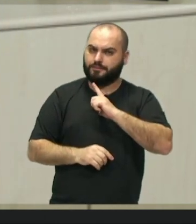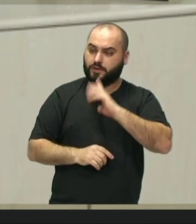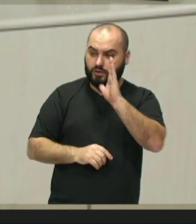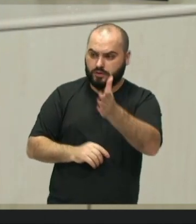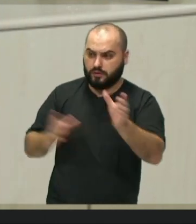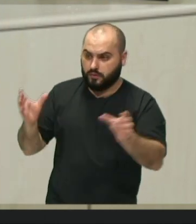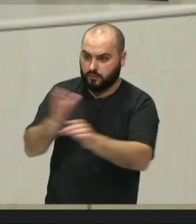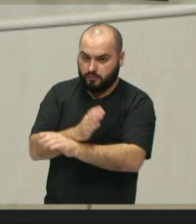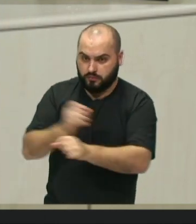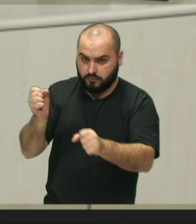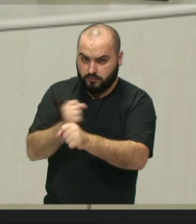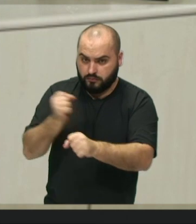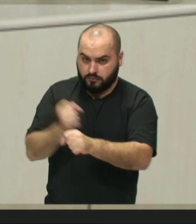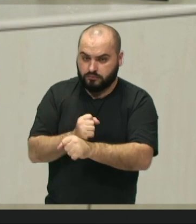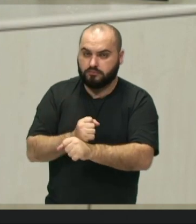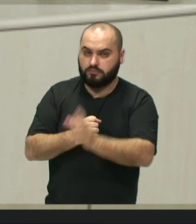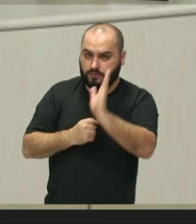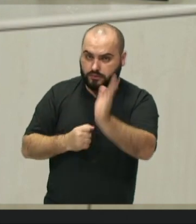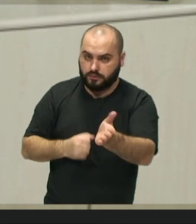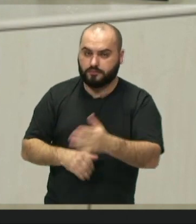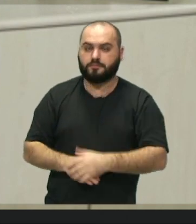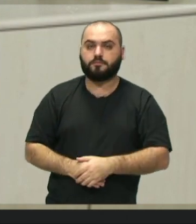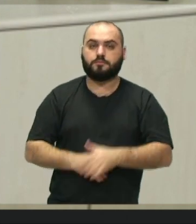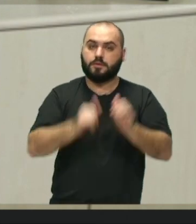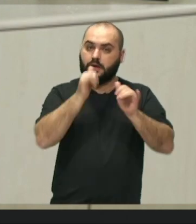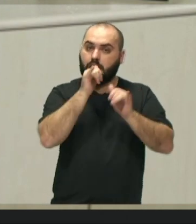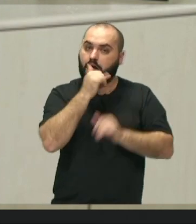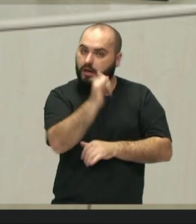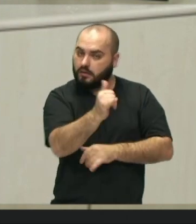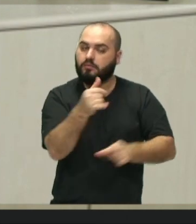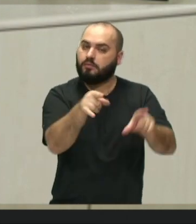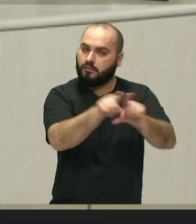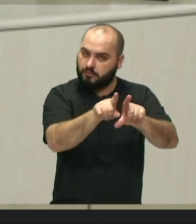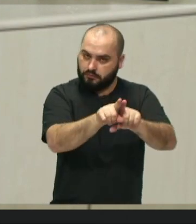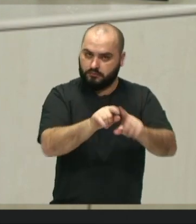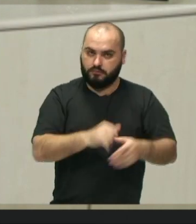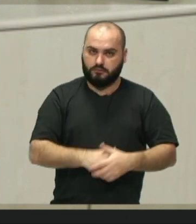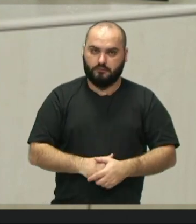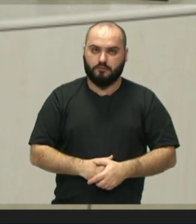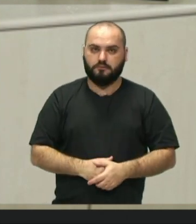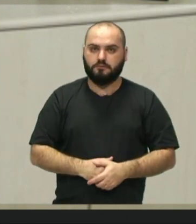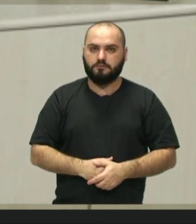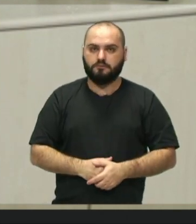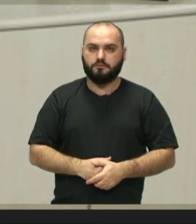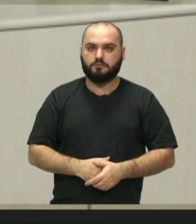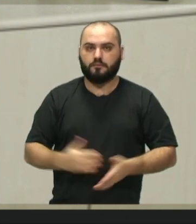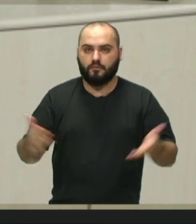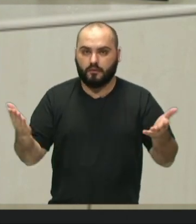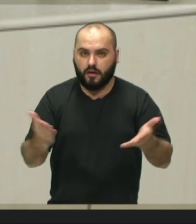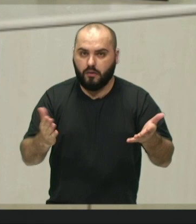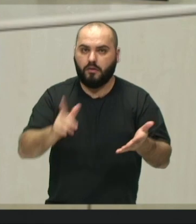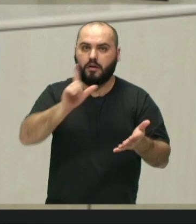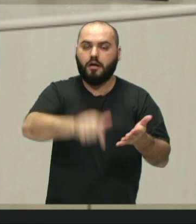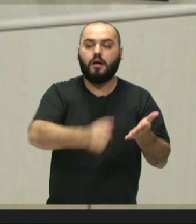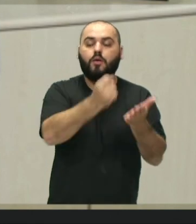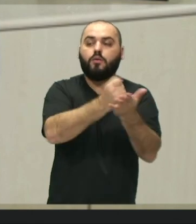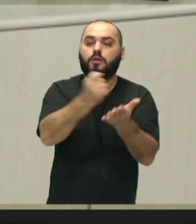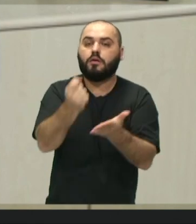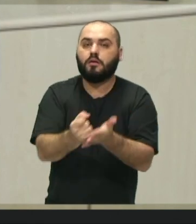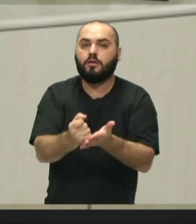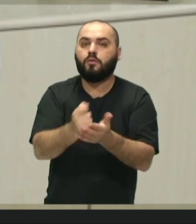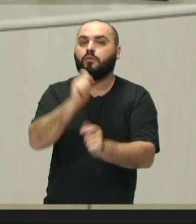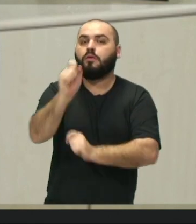As obras civis já foram concluídas e a parte elétrica também. Atualmente, a gente se debruça no procedimento de contratação das